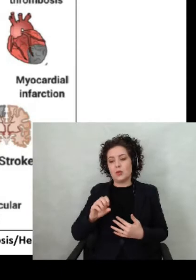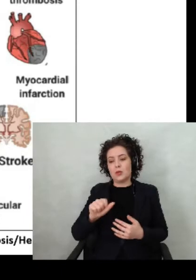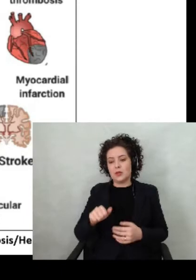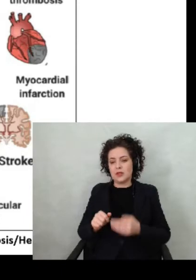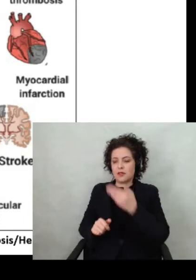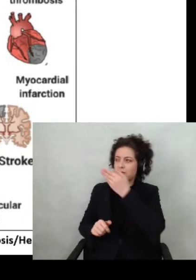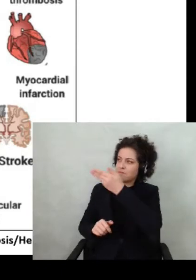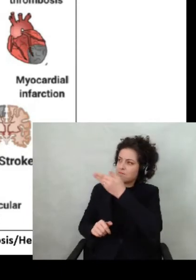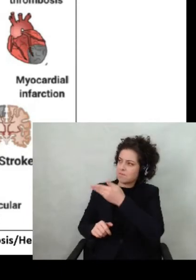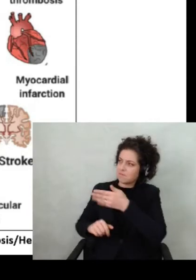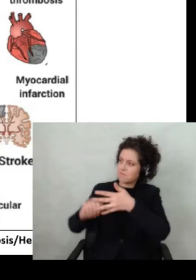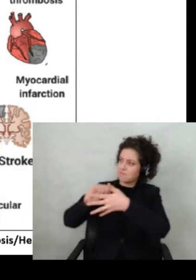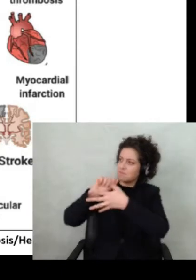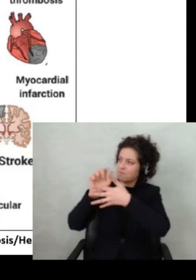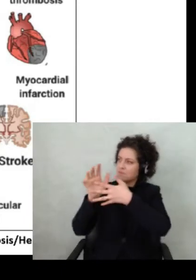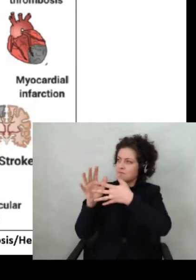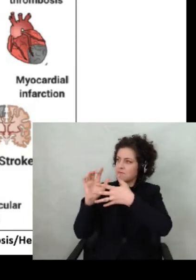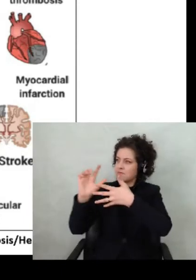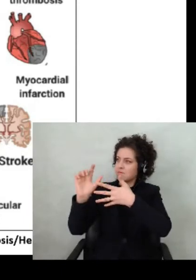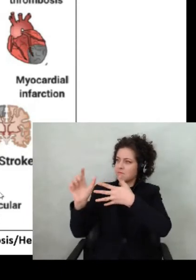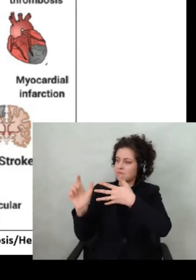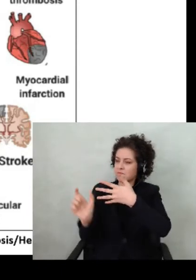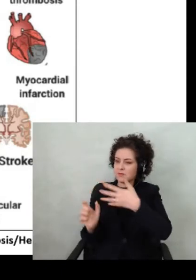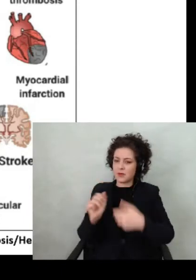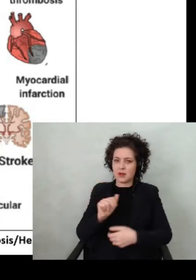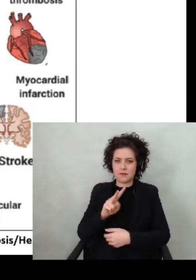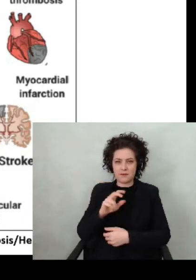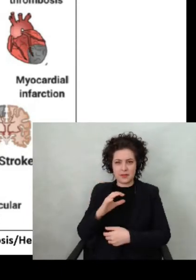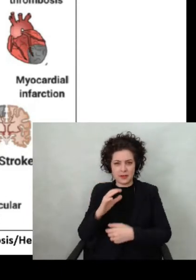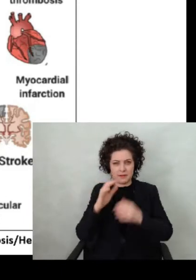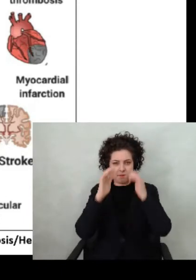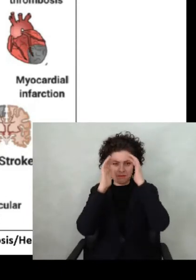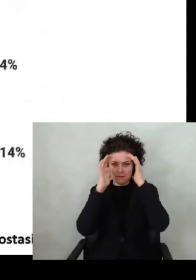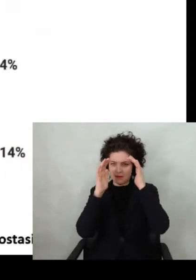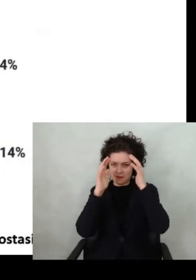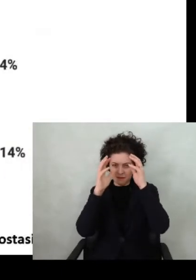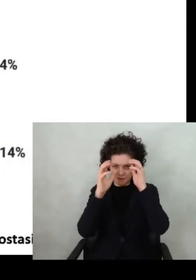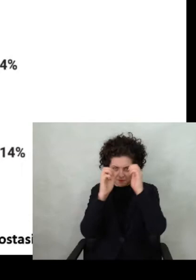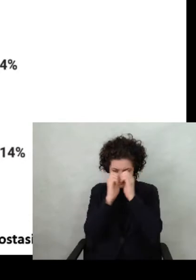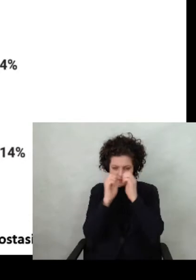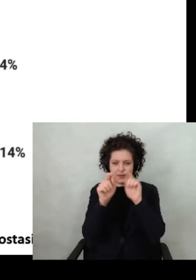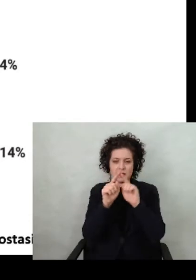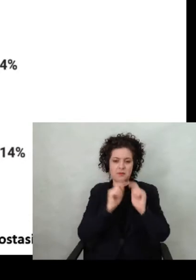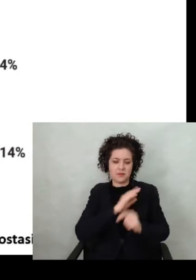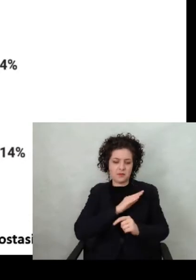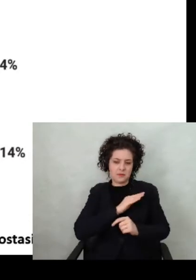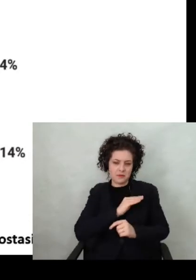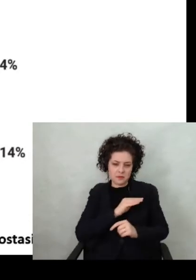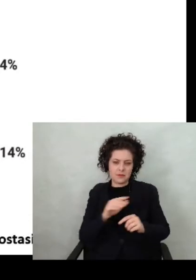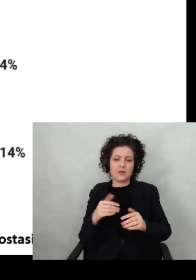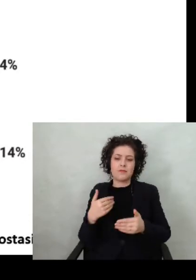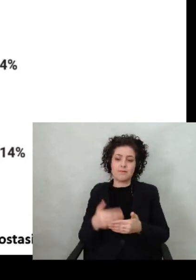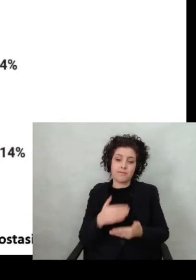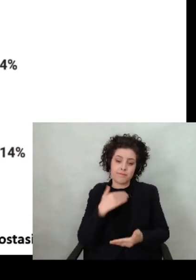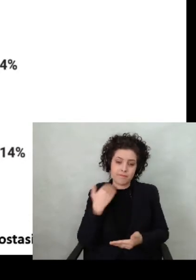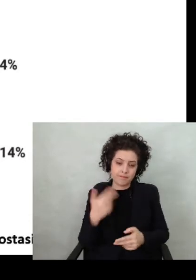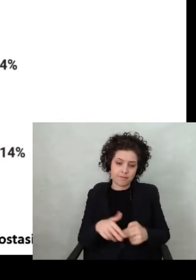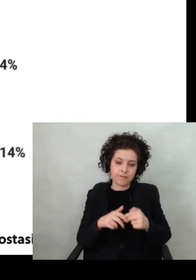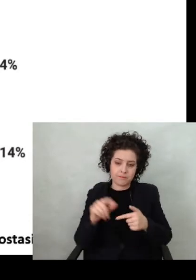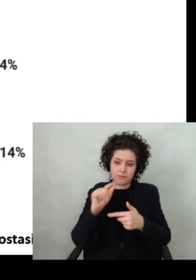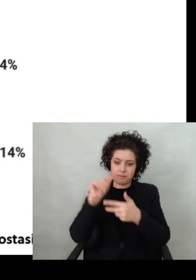do miocárdio, AVCI e, eventualmente, até o óbito. Esse estudo de